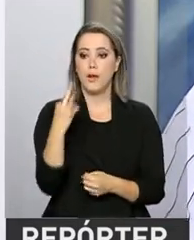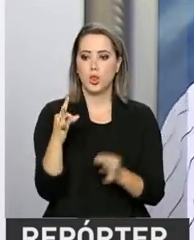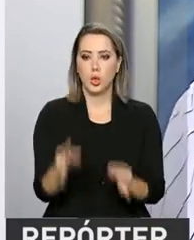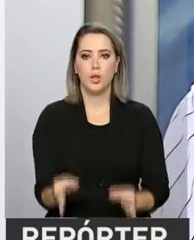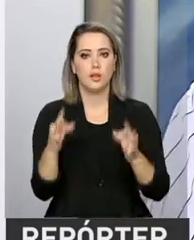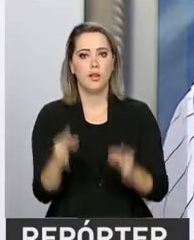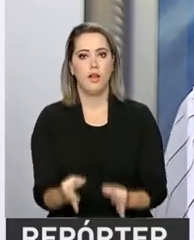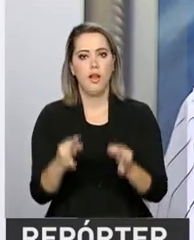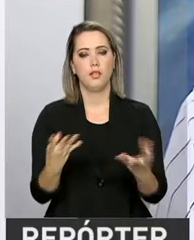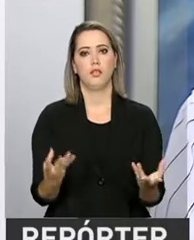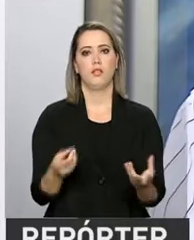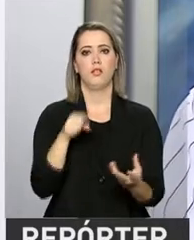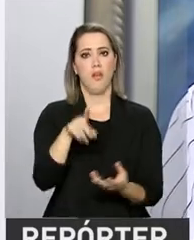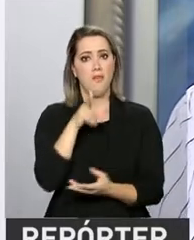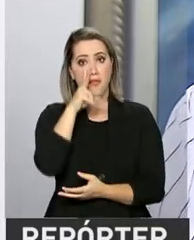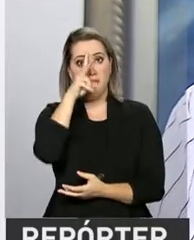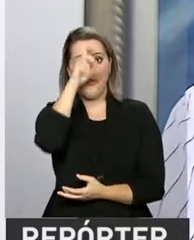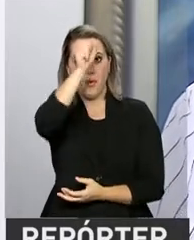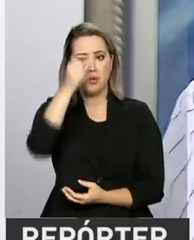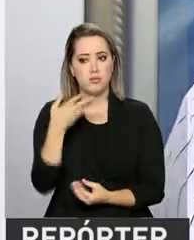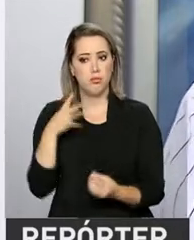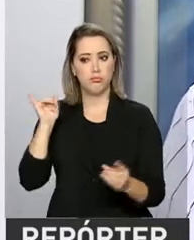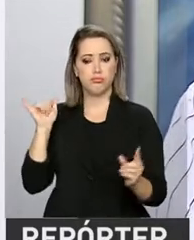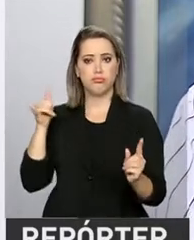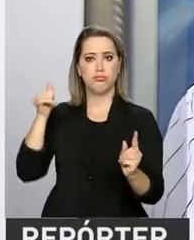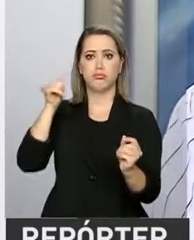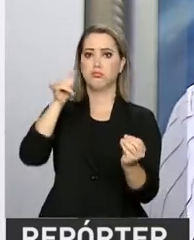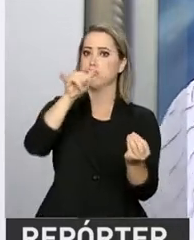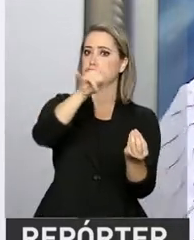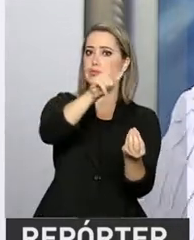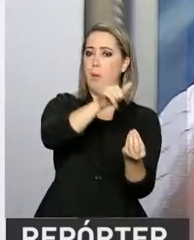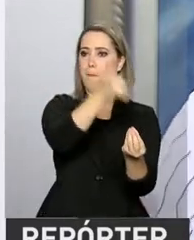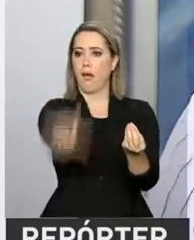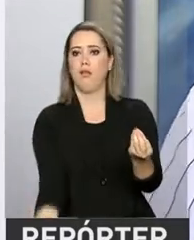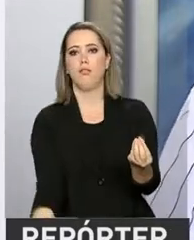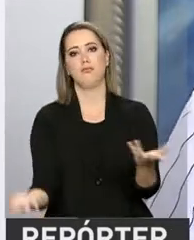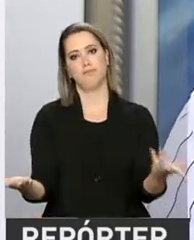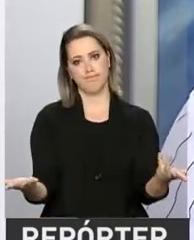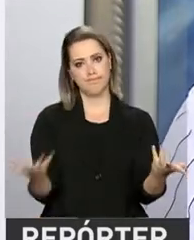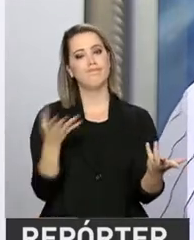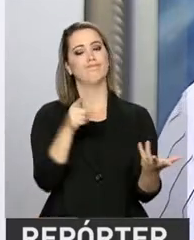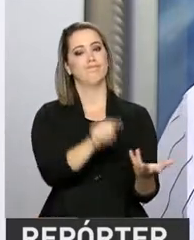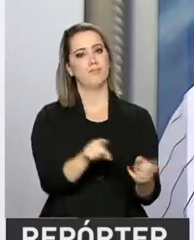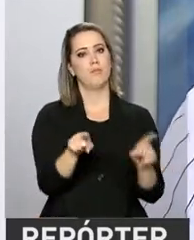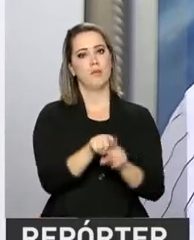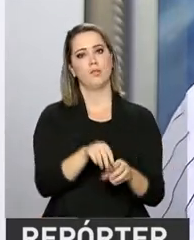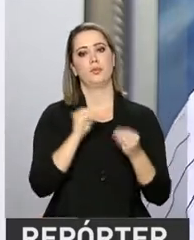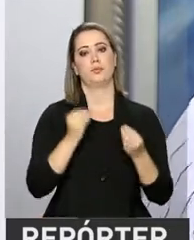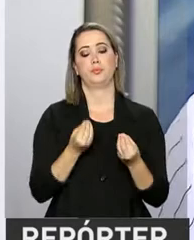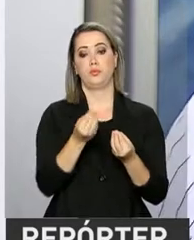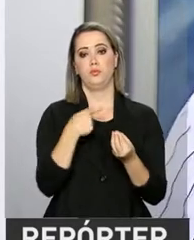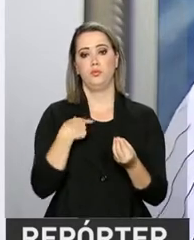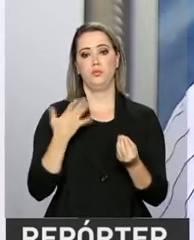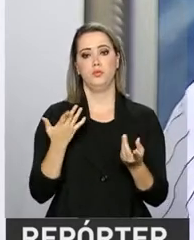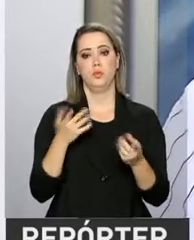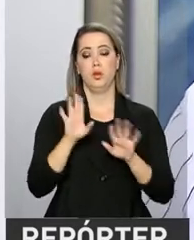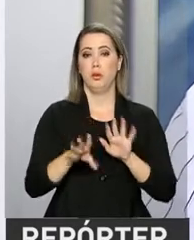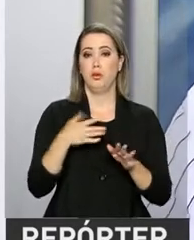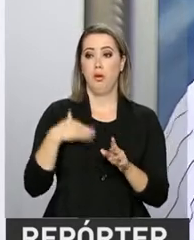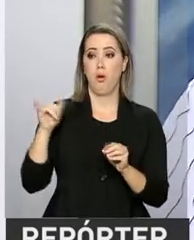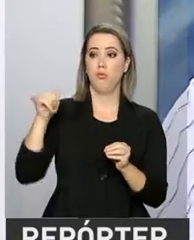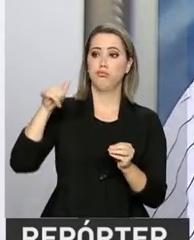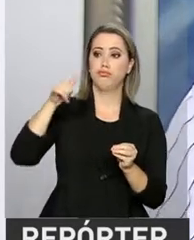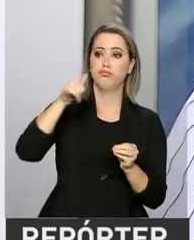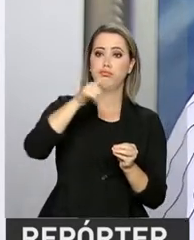imagine a força de impacto que o balão carregando uma carga dessa pode gerar no mar ao lado que está